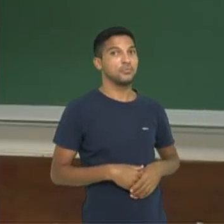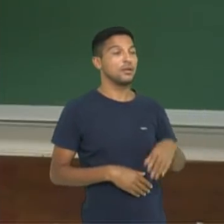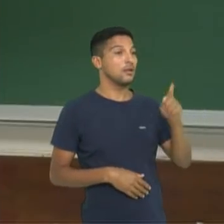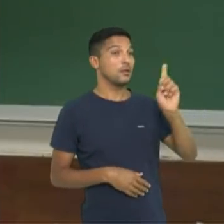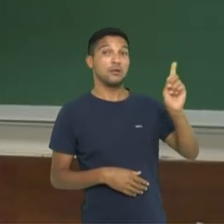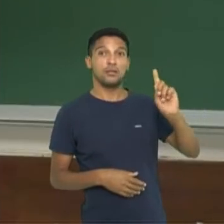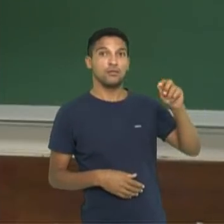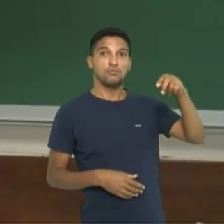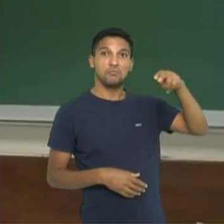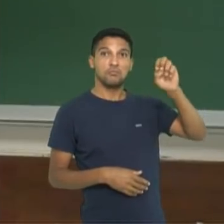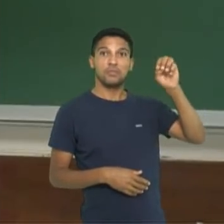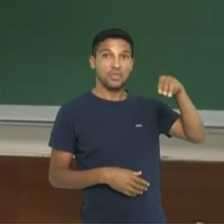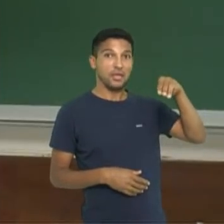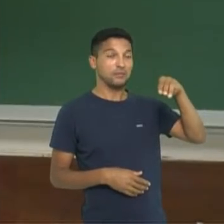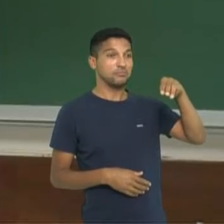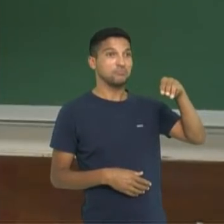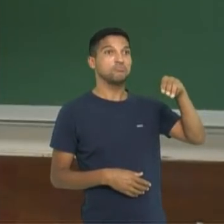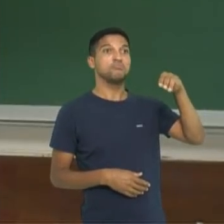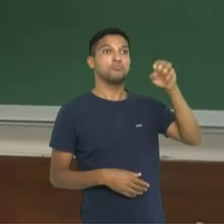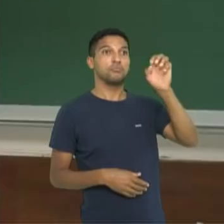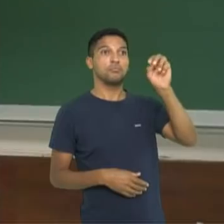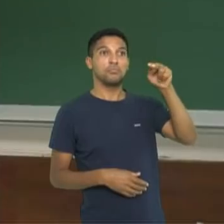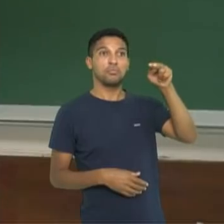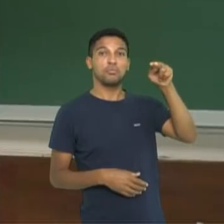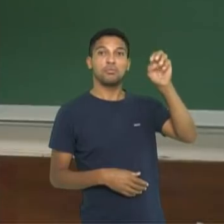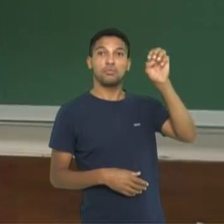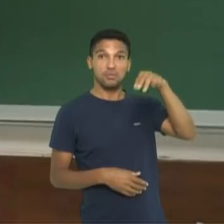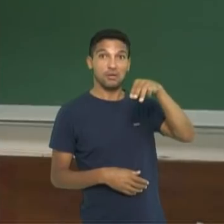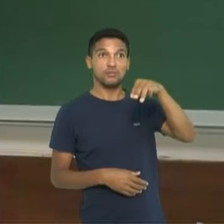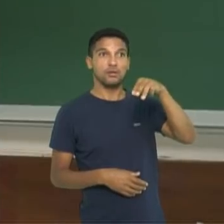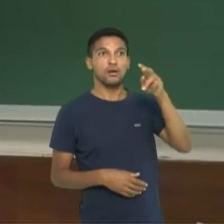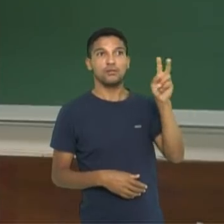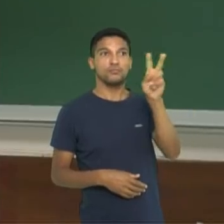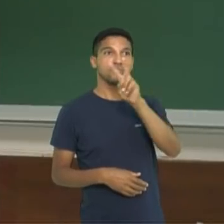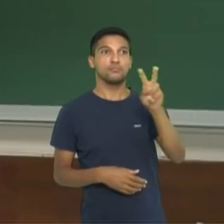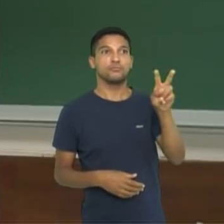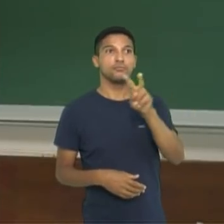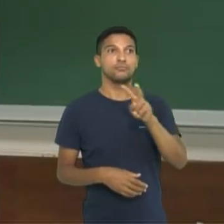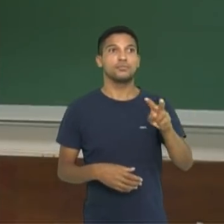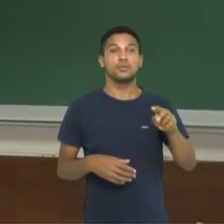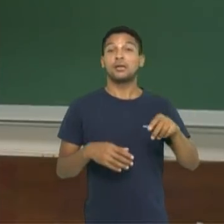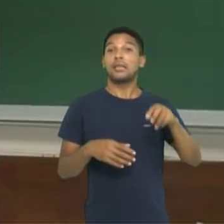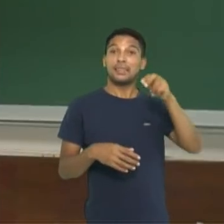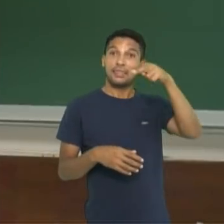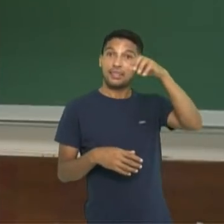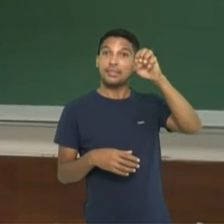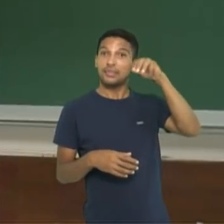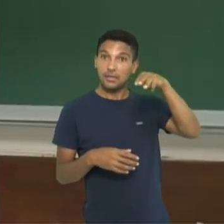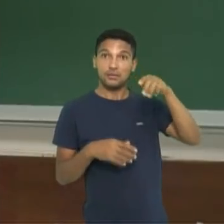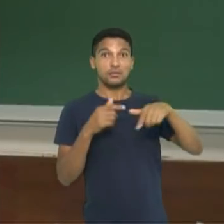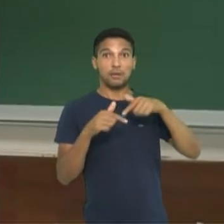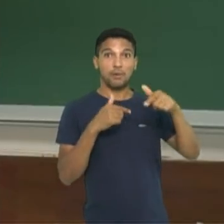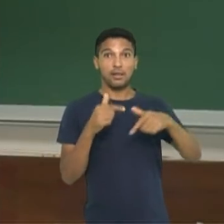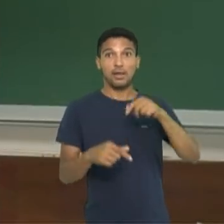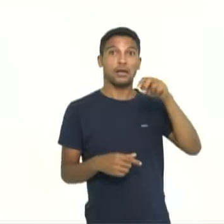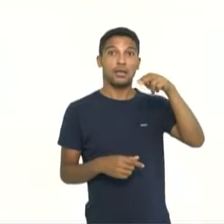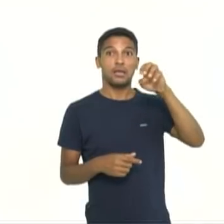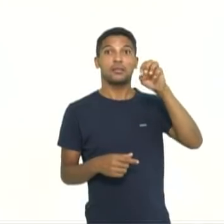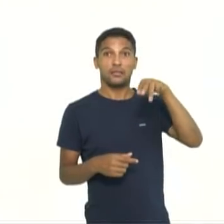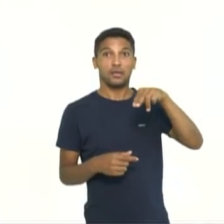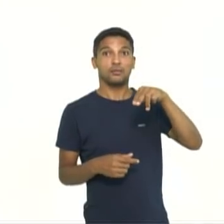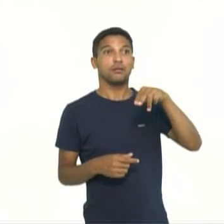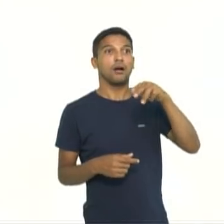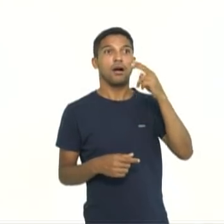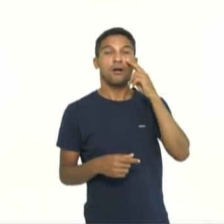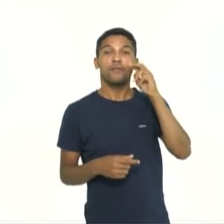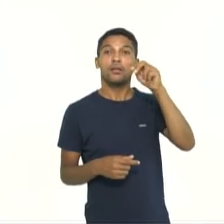vocês identificarem as conjunções coordenadas aditivas presentes na tirinha ao lado. Alternativa A, será que é